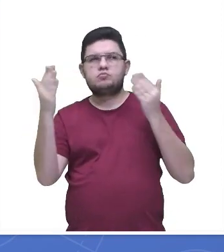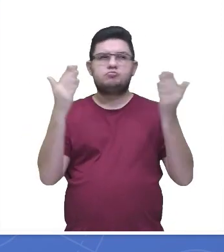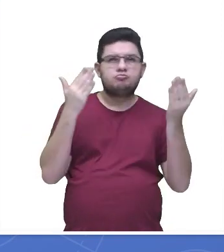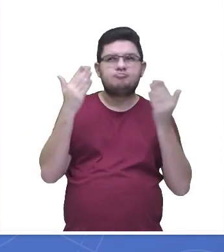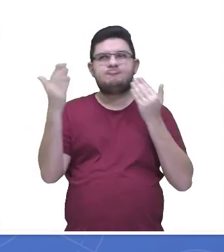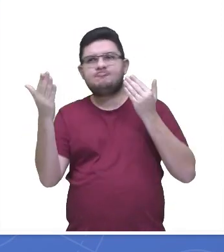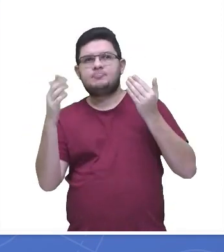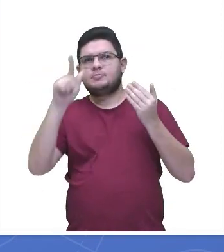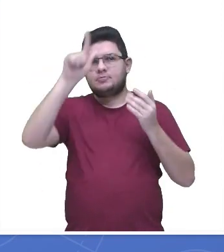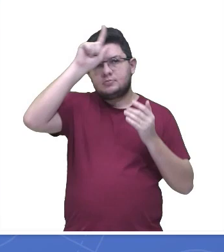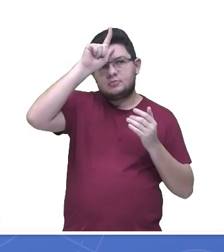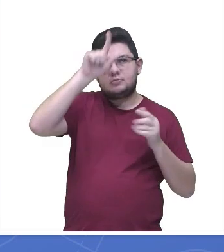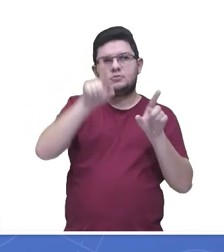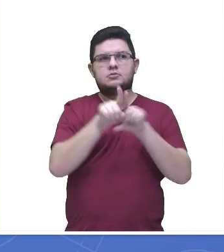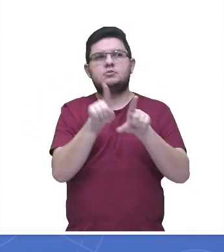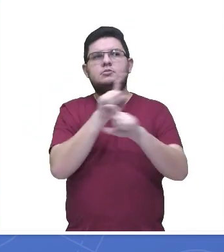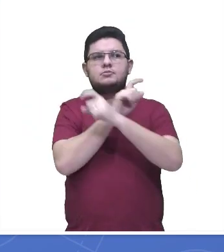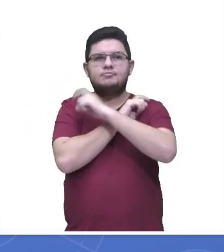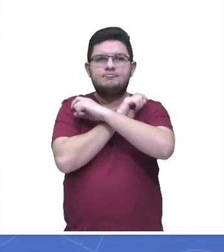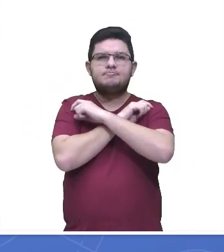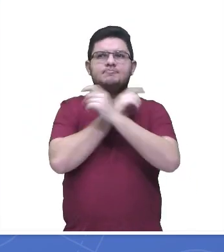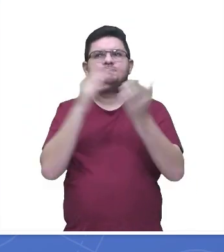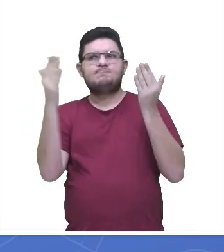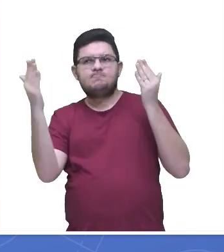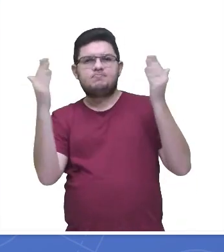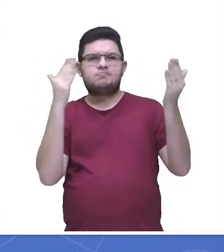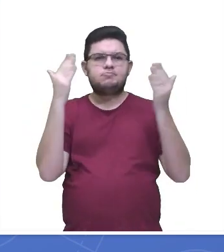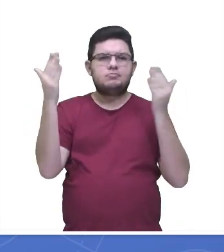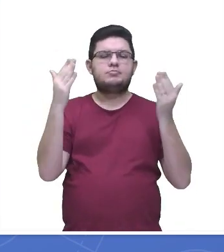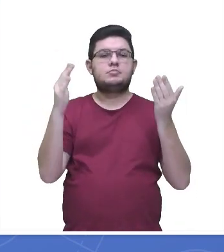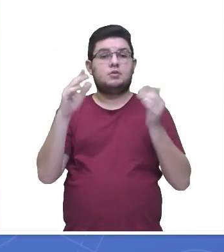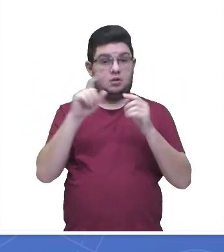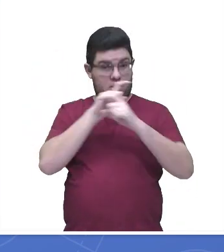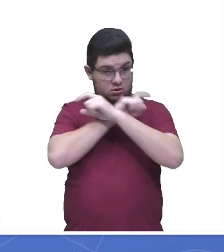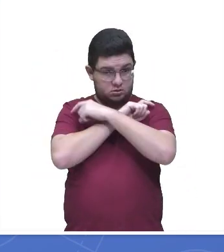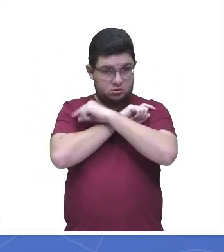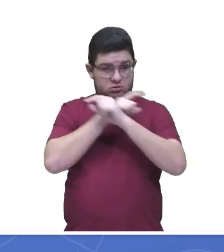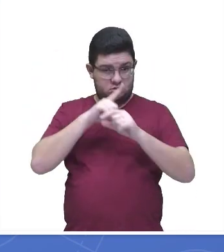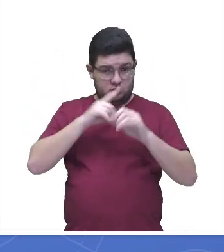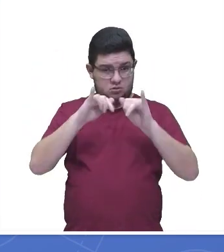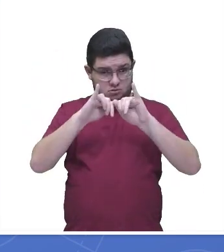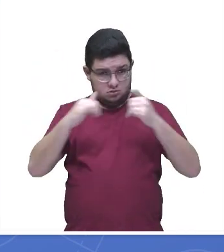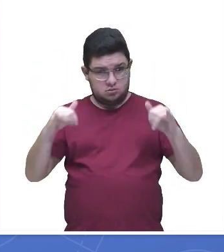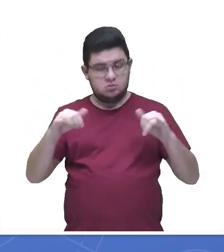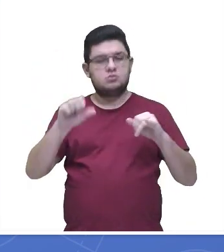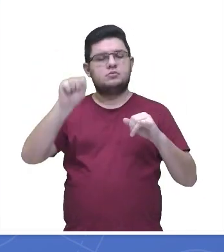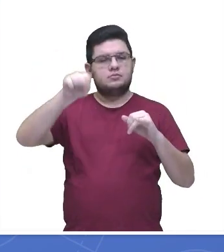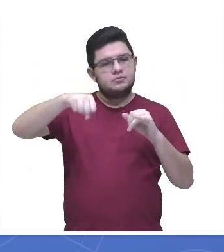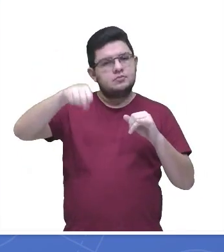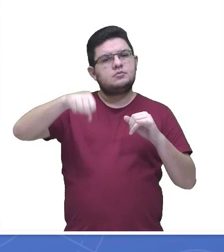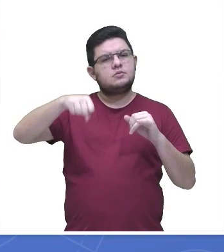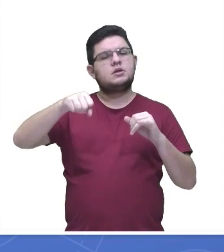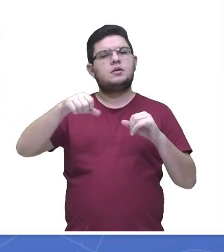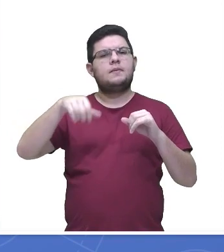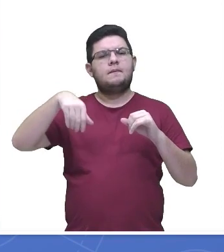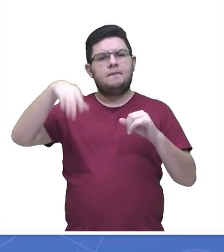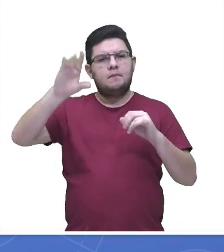as duas culturas, Egito tinha escultura? Tinha, de uma forma muito mais